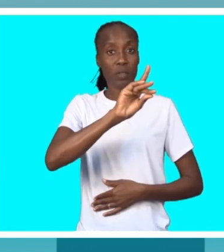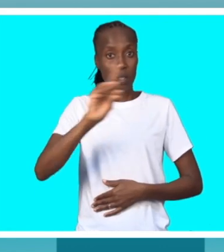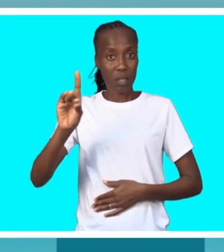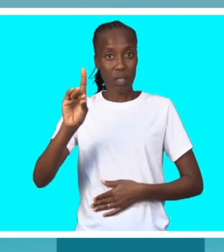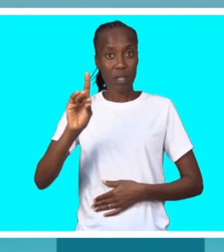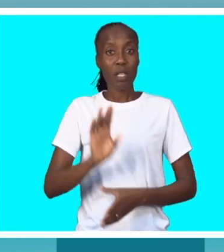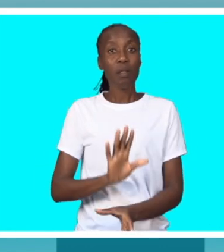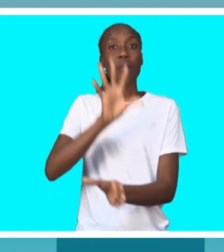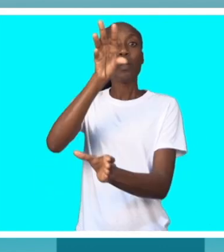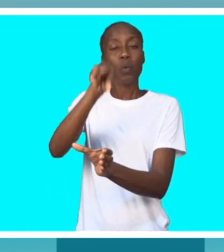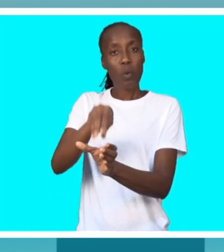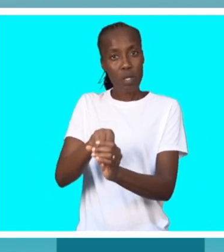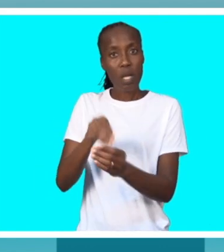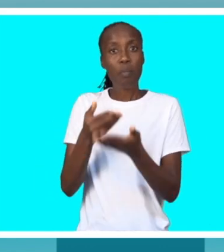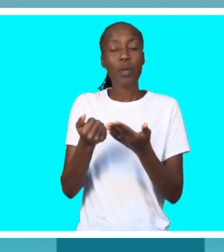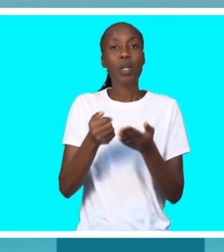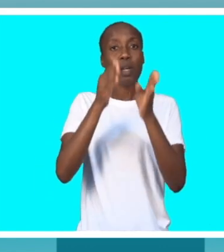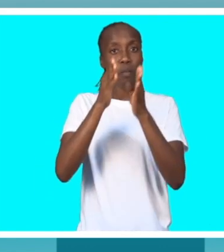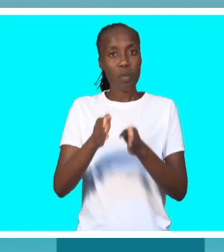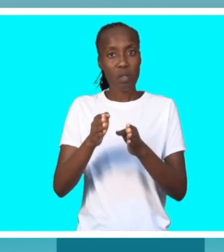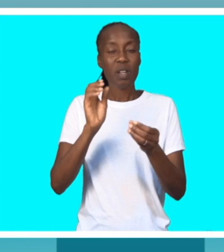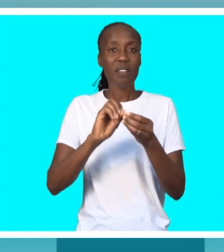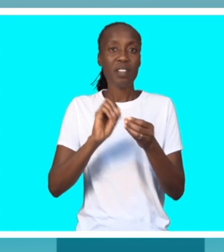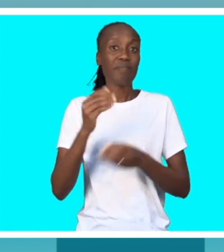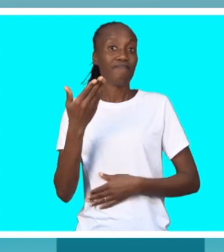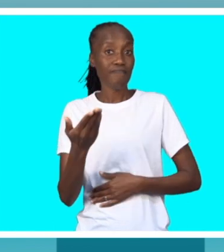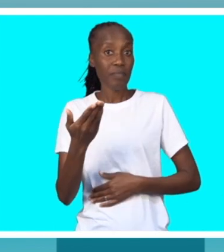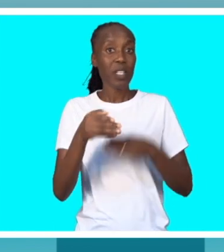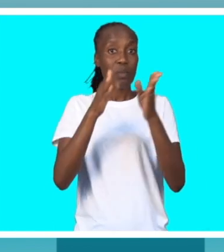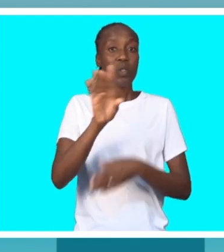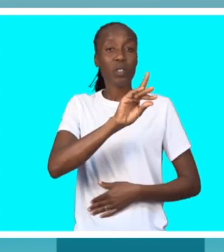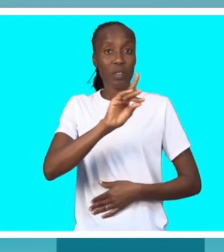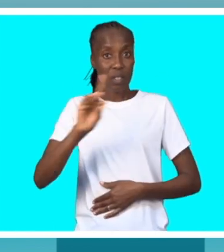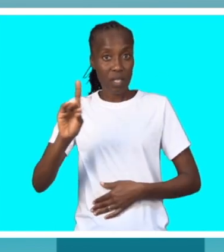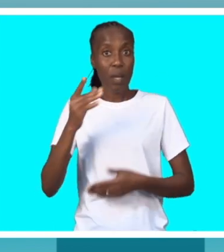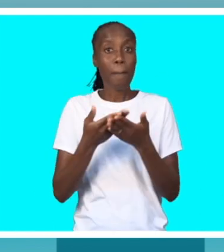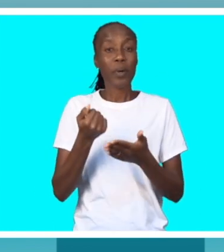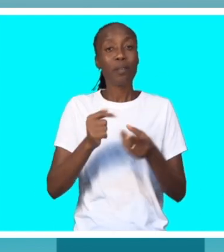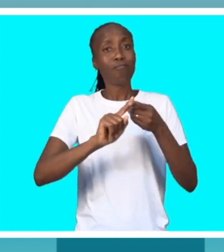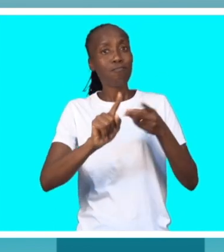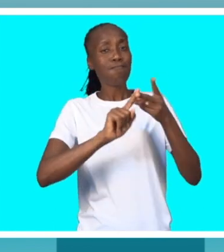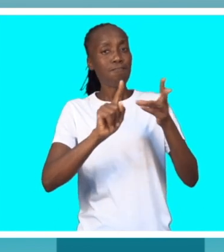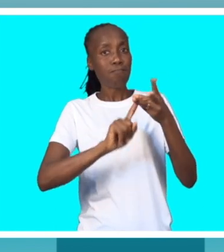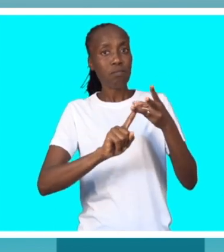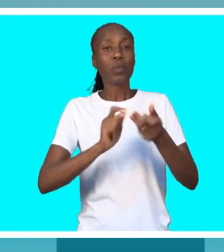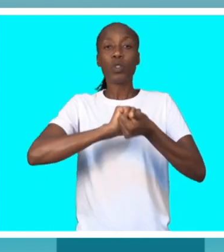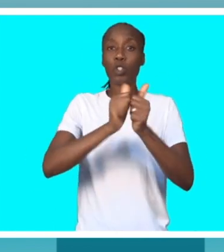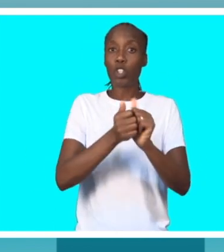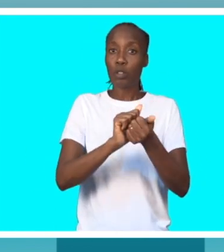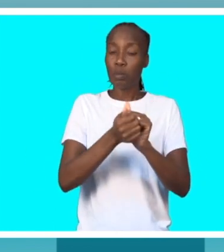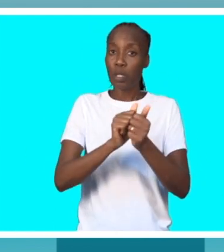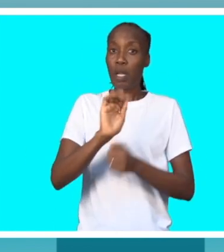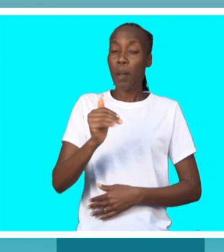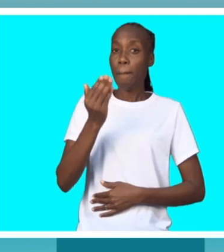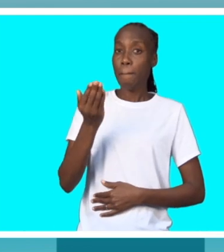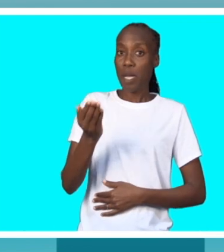Os PCDs é mais para a inclusão, porque as pessoas socializam-se menos, os PCDs socializam-se menos por causa disto, mais aquilo,